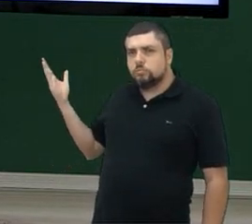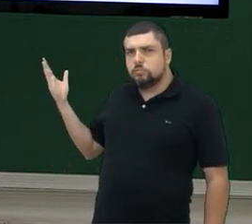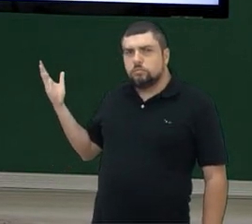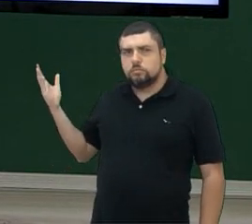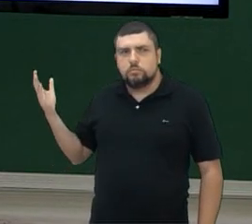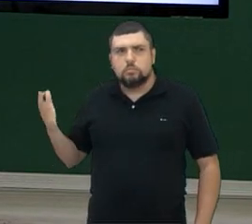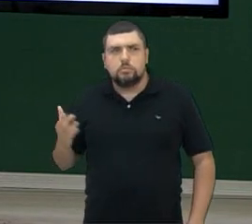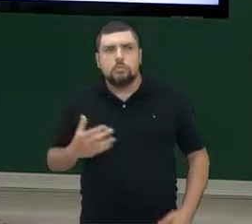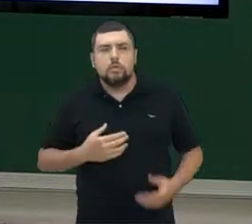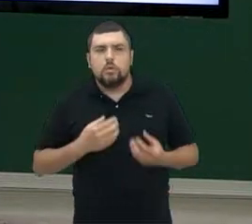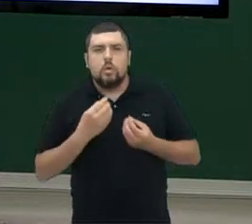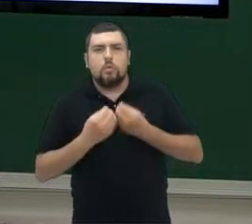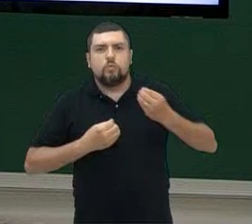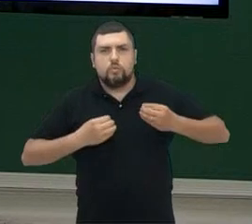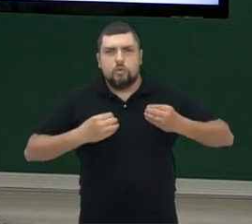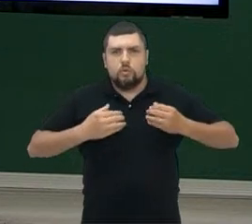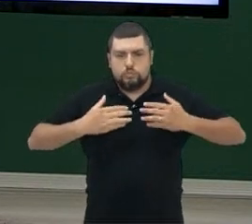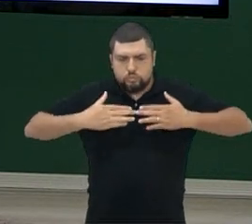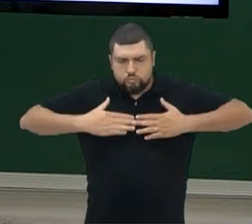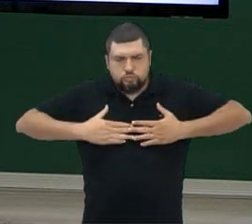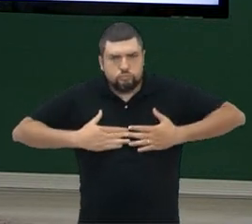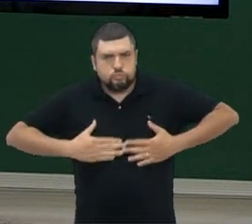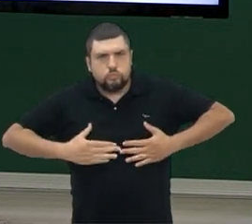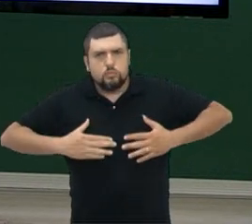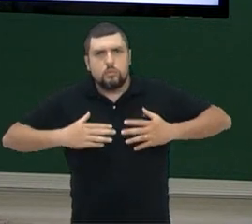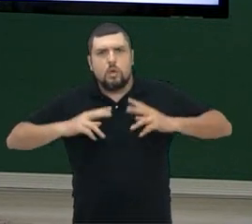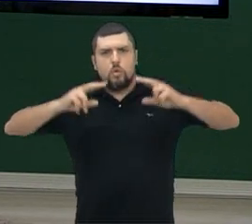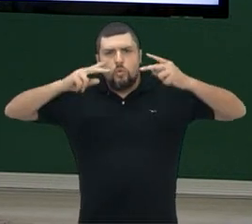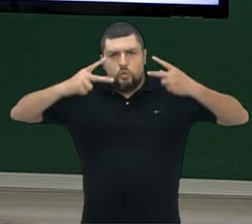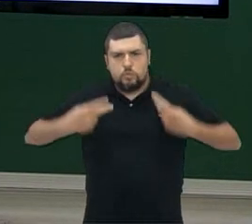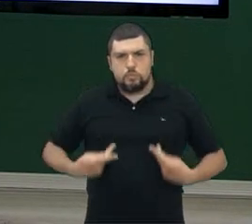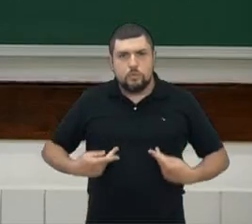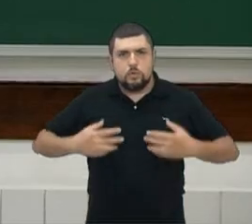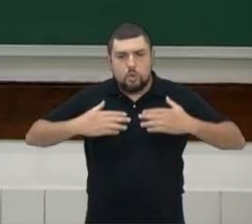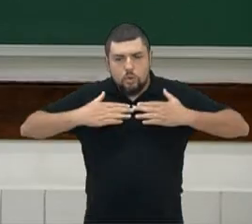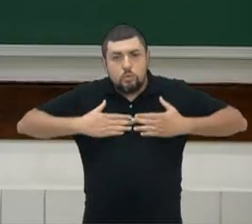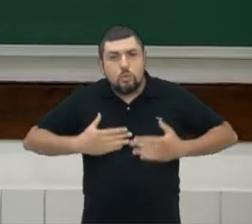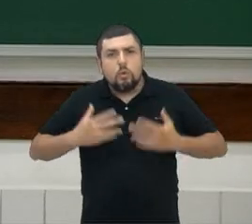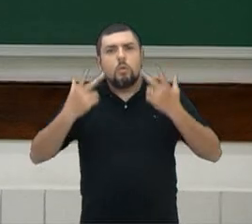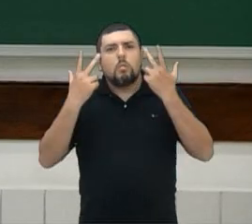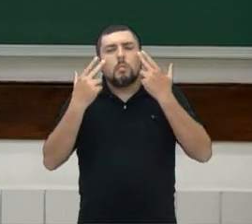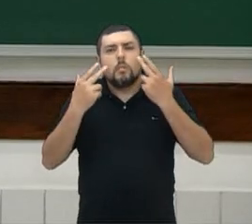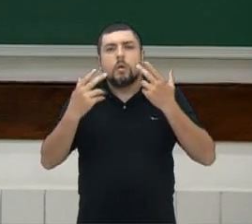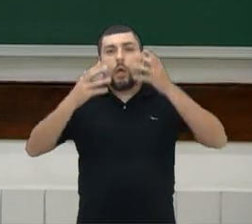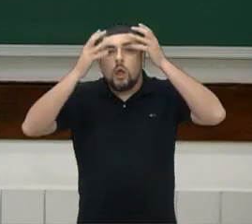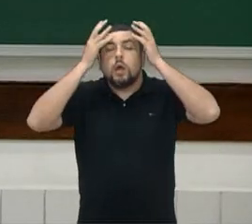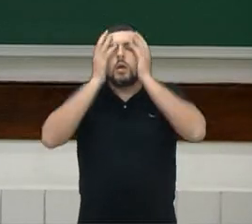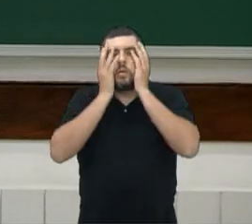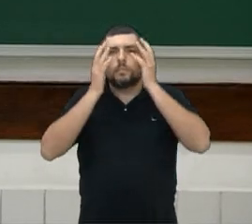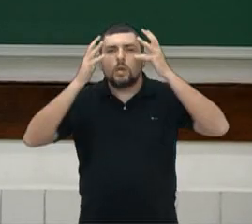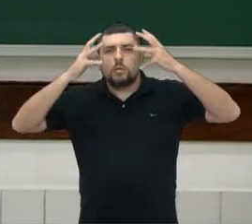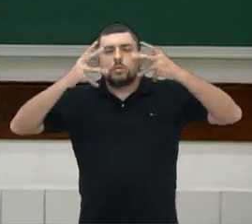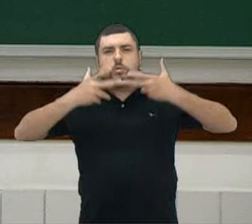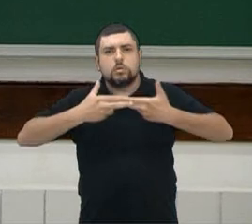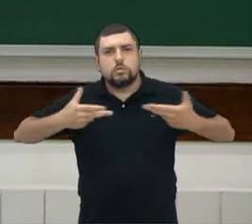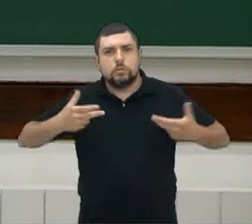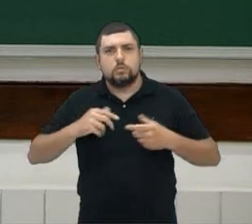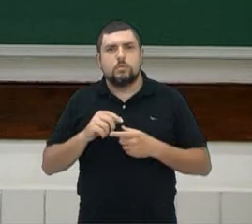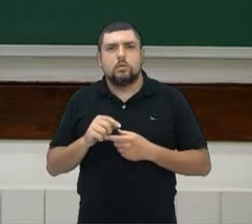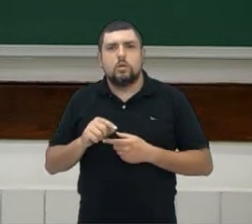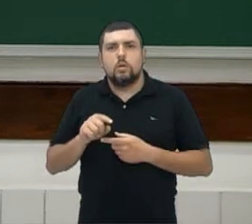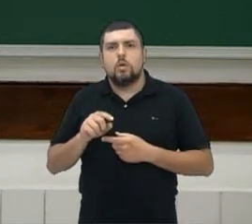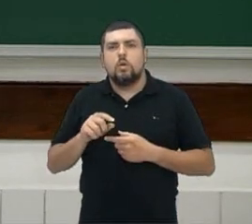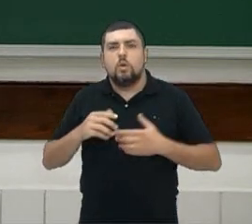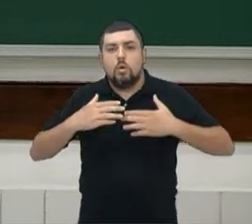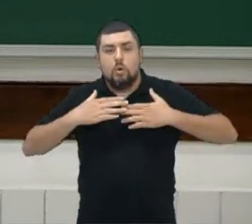flor, tendo braços e peitos humanos e cabeça de leão, como corpo humano e cabeça de leão, né? A gente chama de